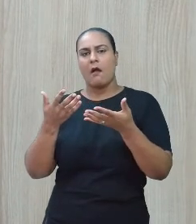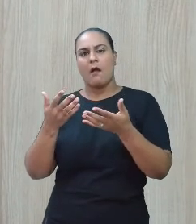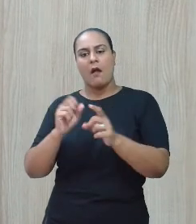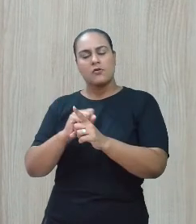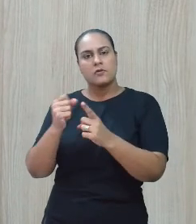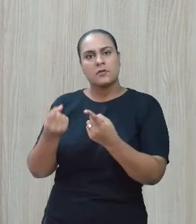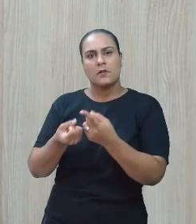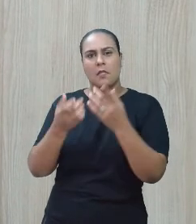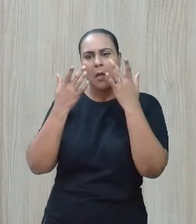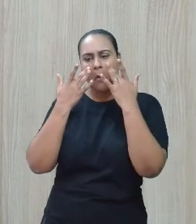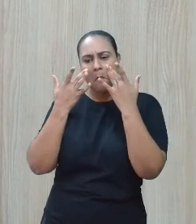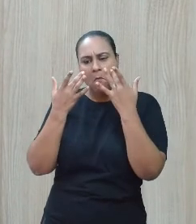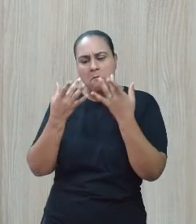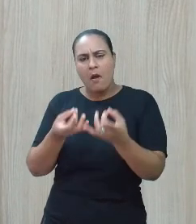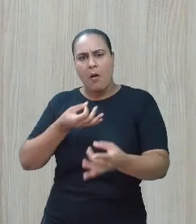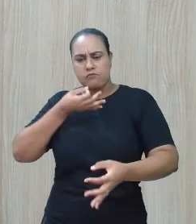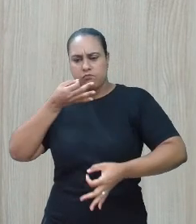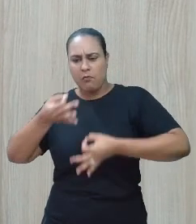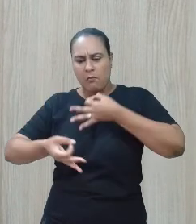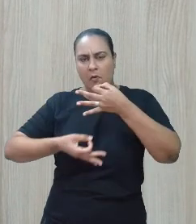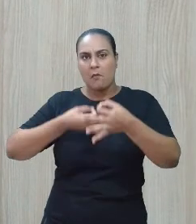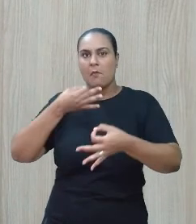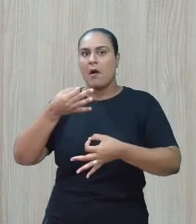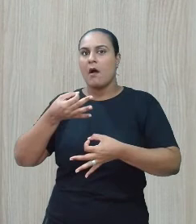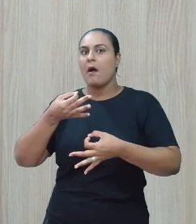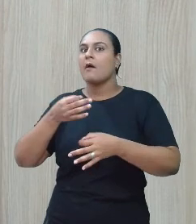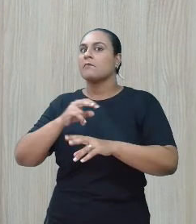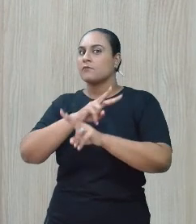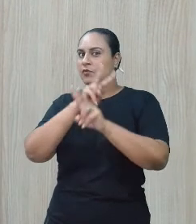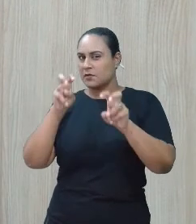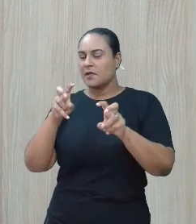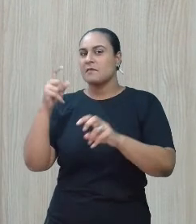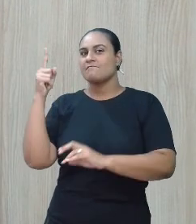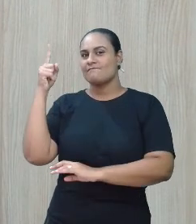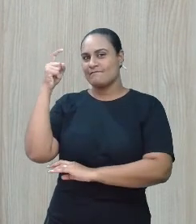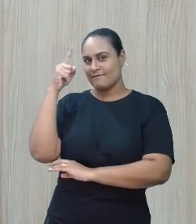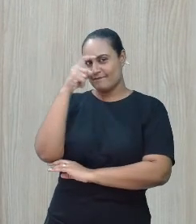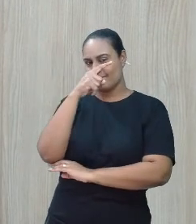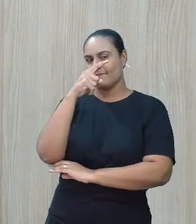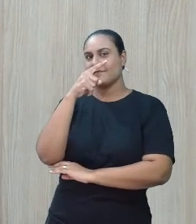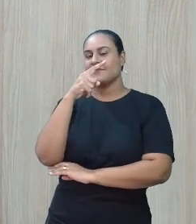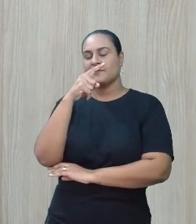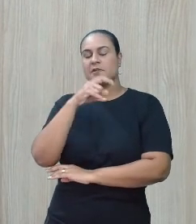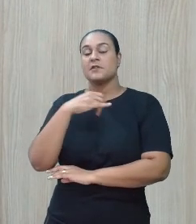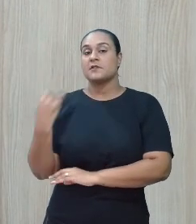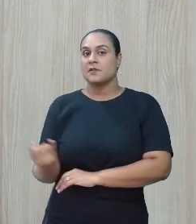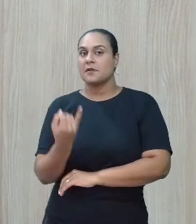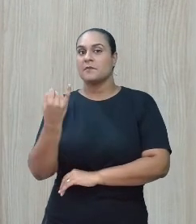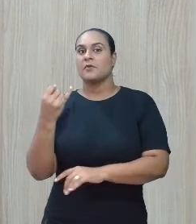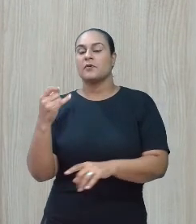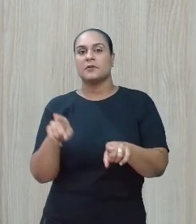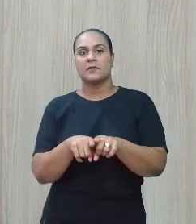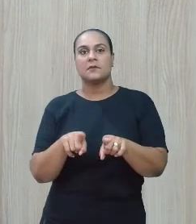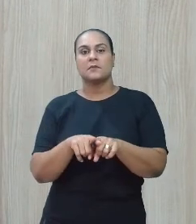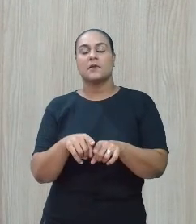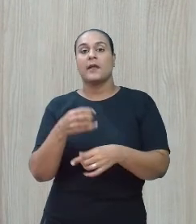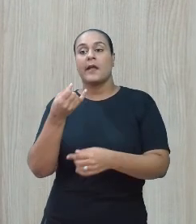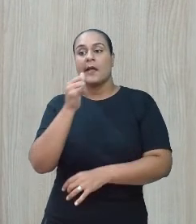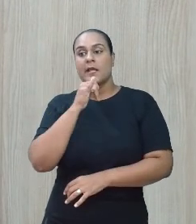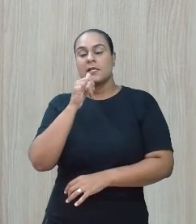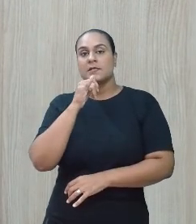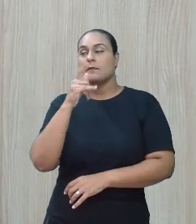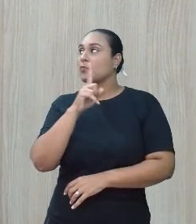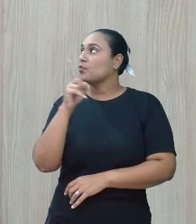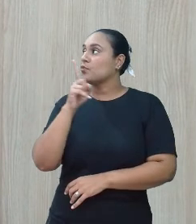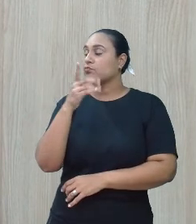sociedade para uma questão importante, para um tema sensível, como ela falou, por exemplo, do desmatamento. Então, eu posso